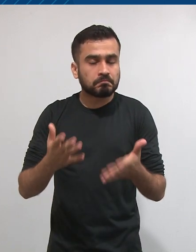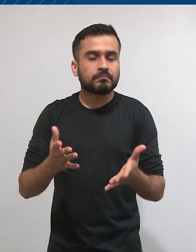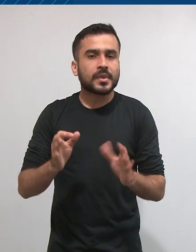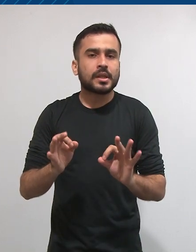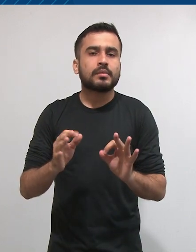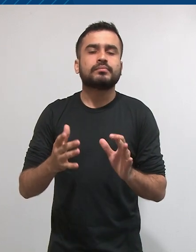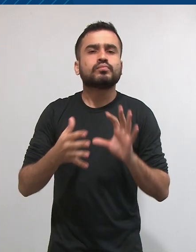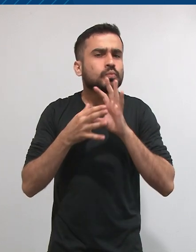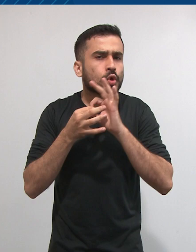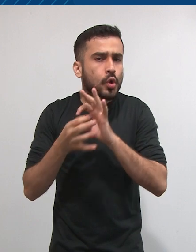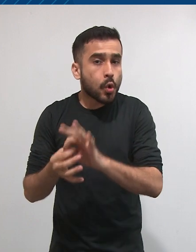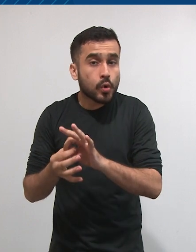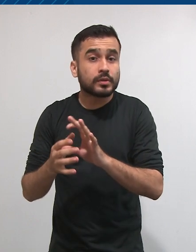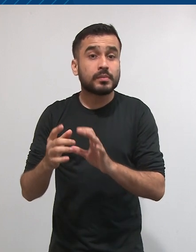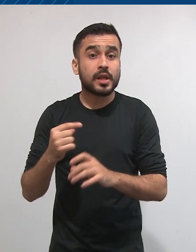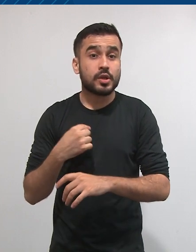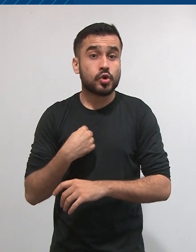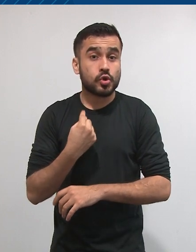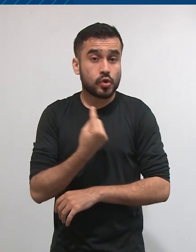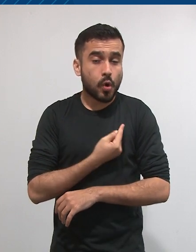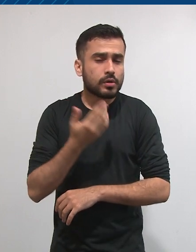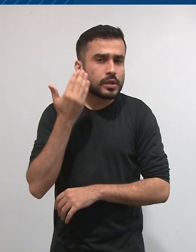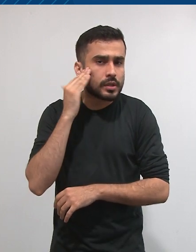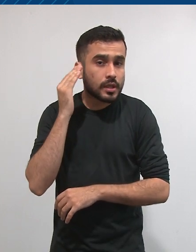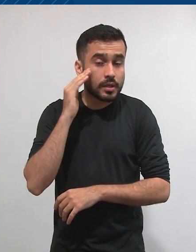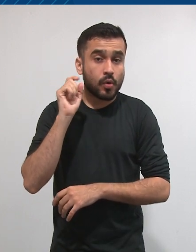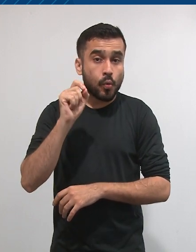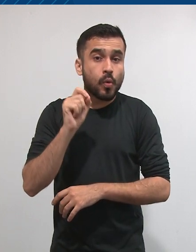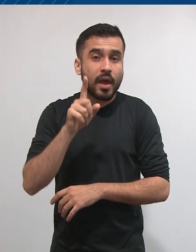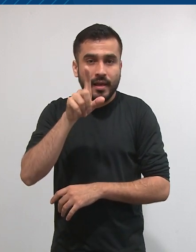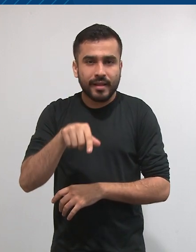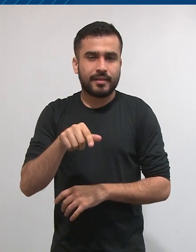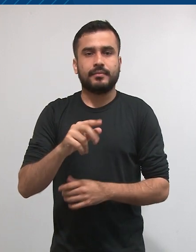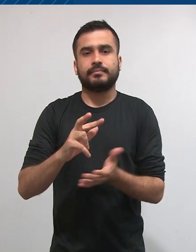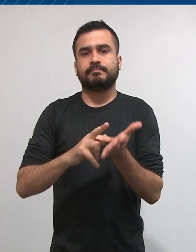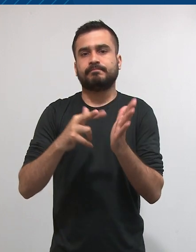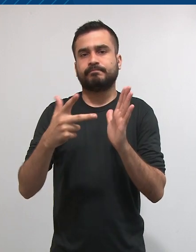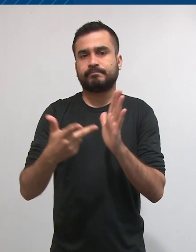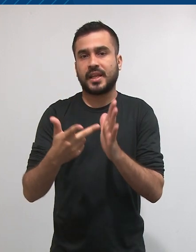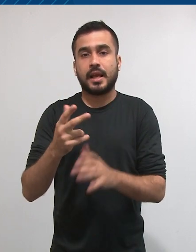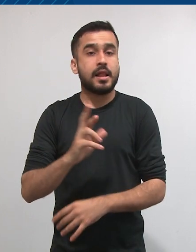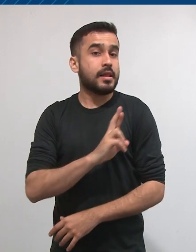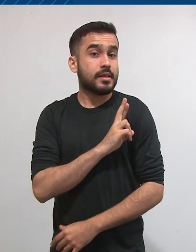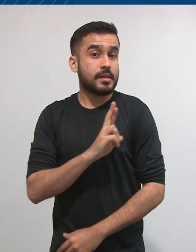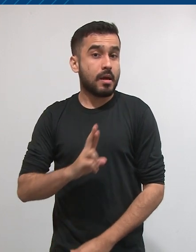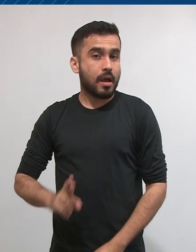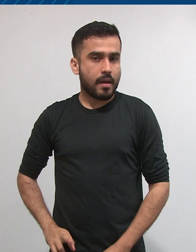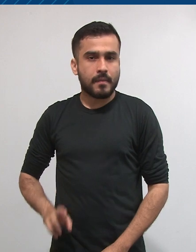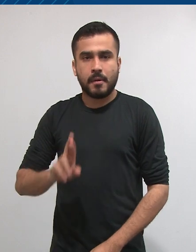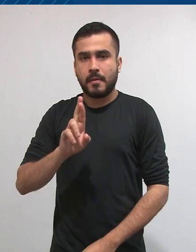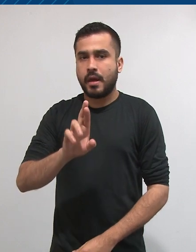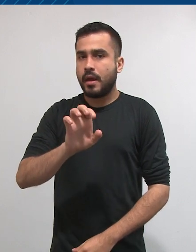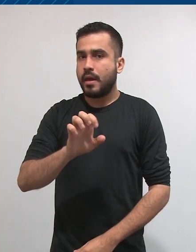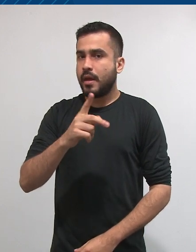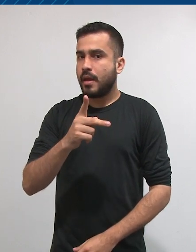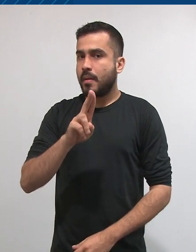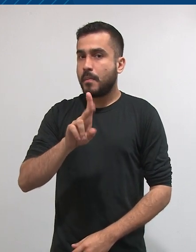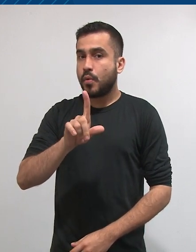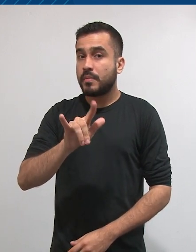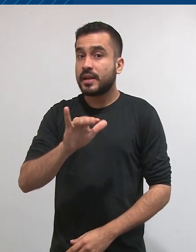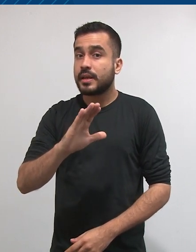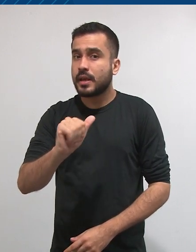nessa situação, para entendermos qual o significado da República com